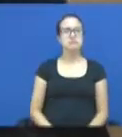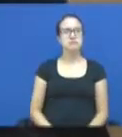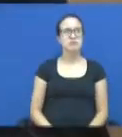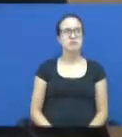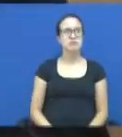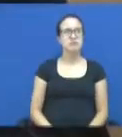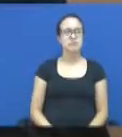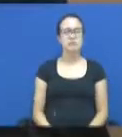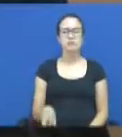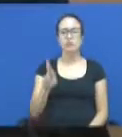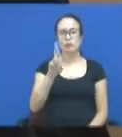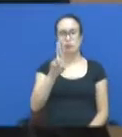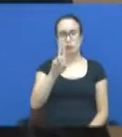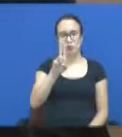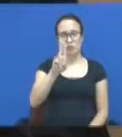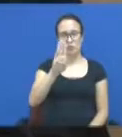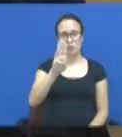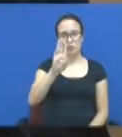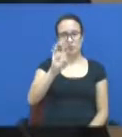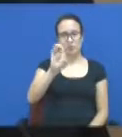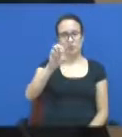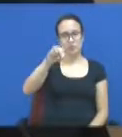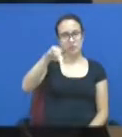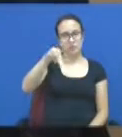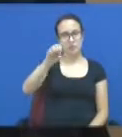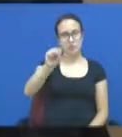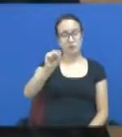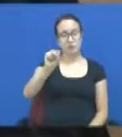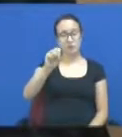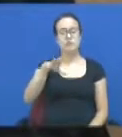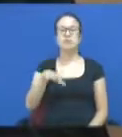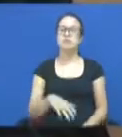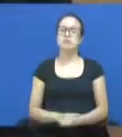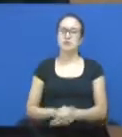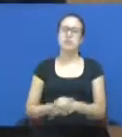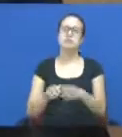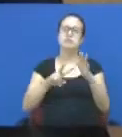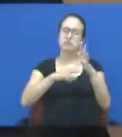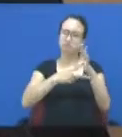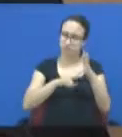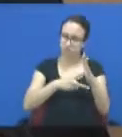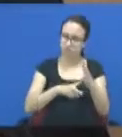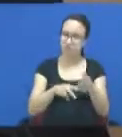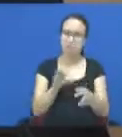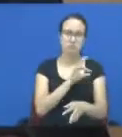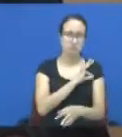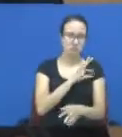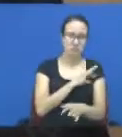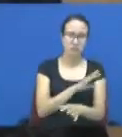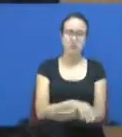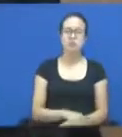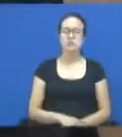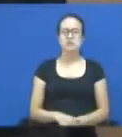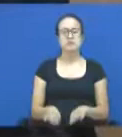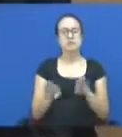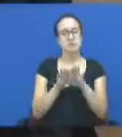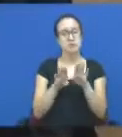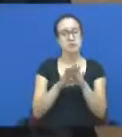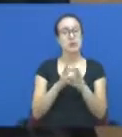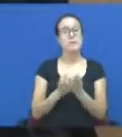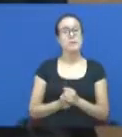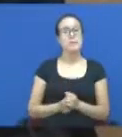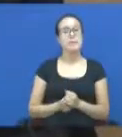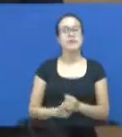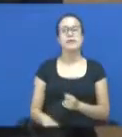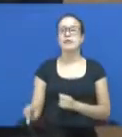O Rubens do Sindiguarda também. A todos que estão presentes aqui, muito obrigado pela presença. E Paulinho, leva o nosso grande